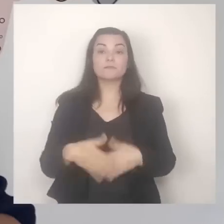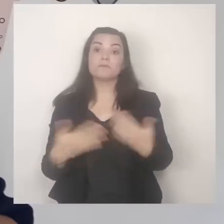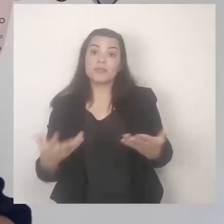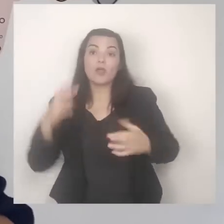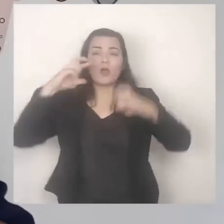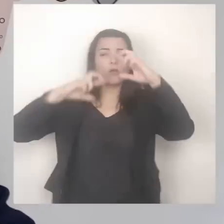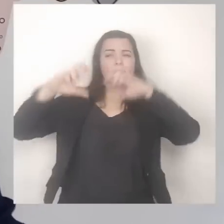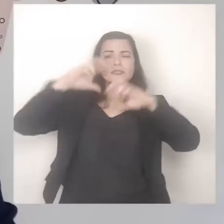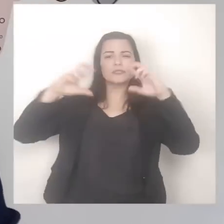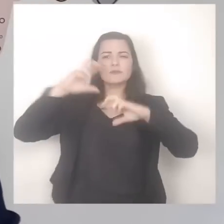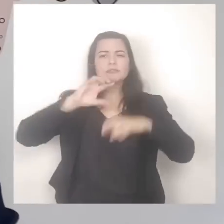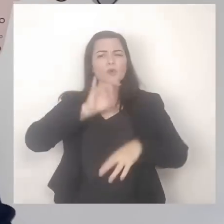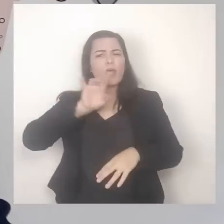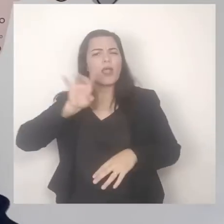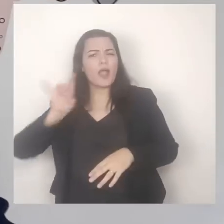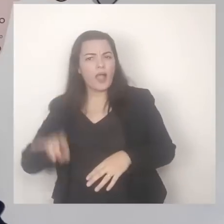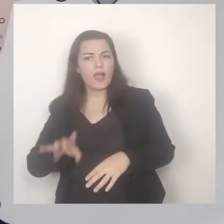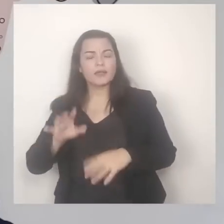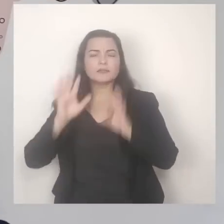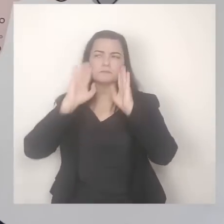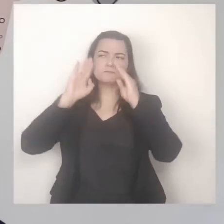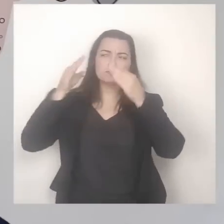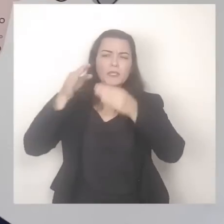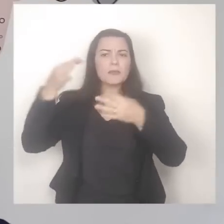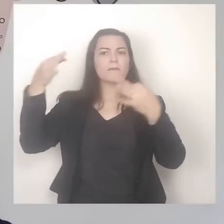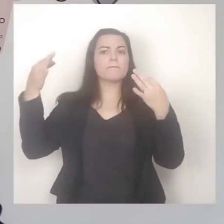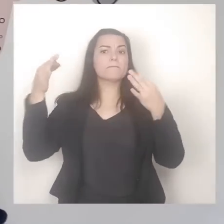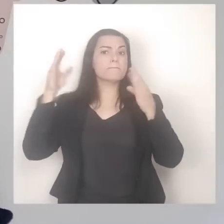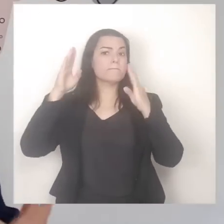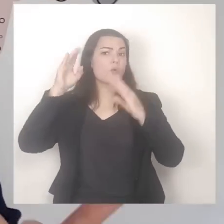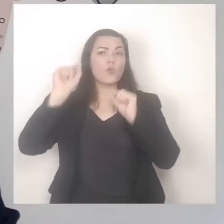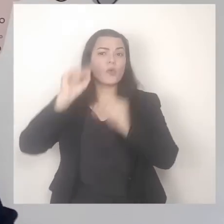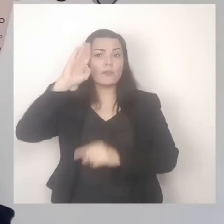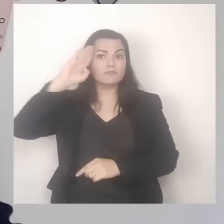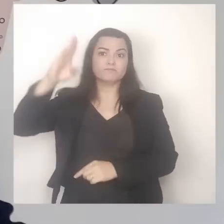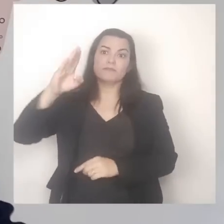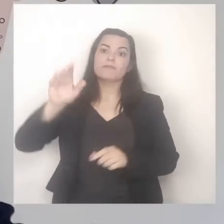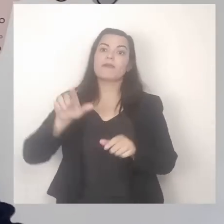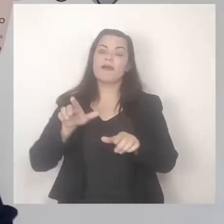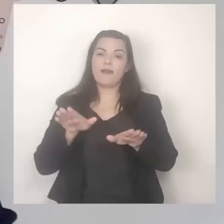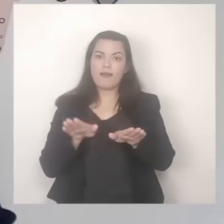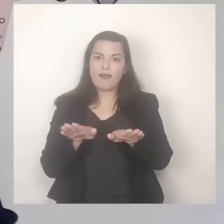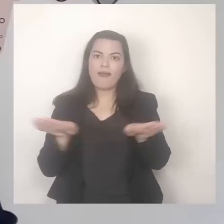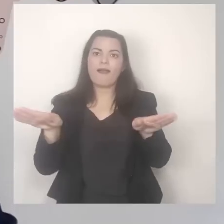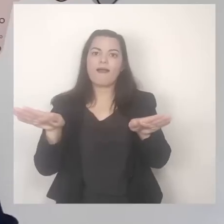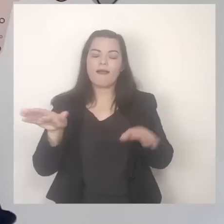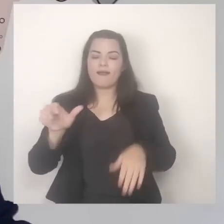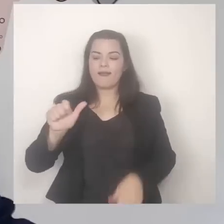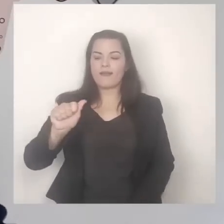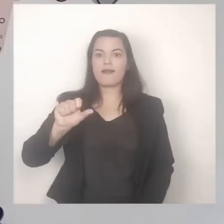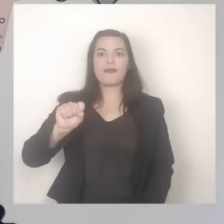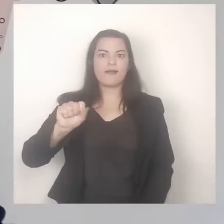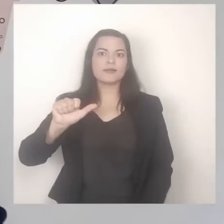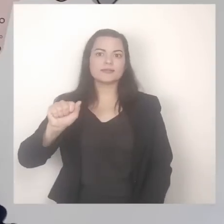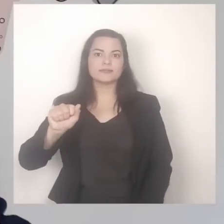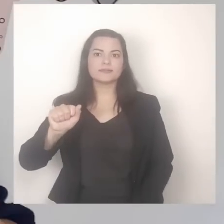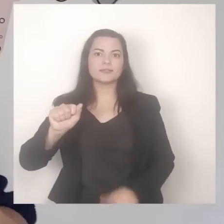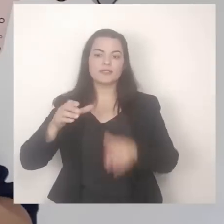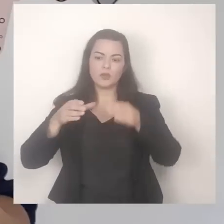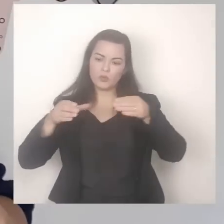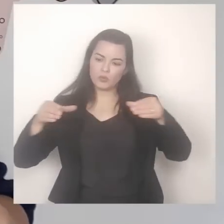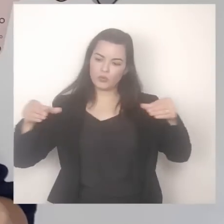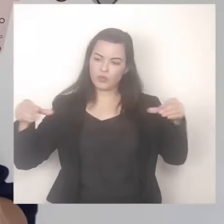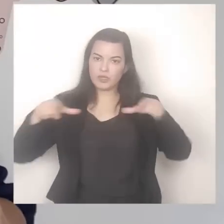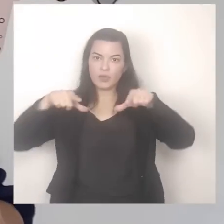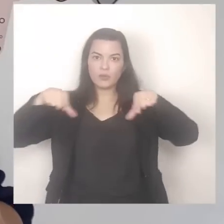observações feitas, elas tiveram um olhar muito especial para a asa do avião, sendo projetada